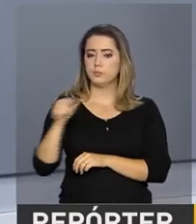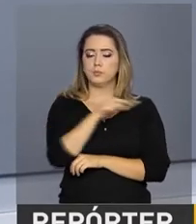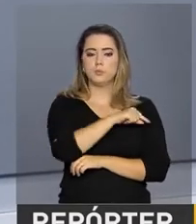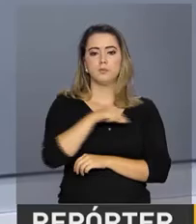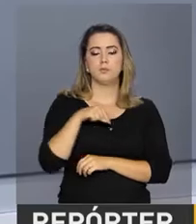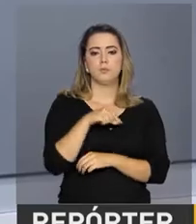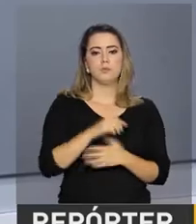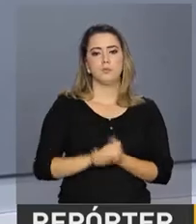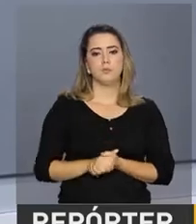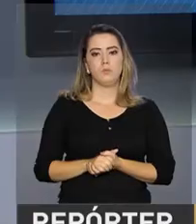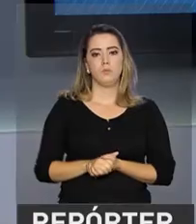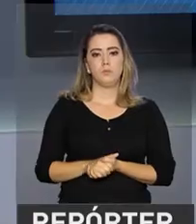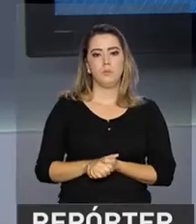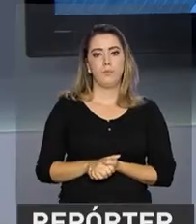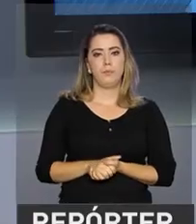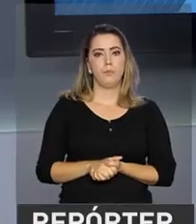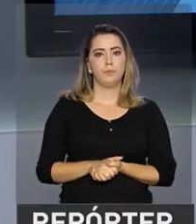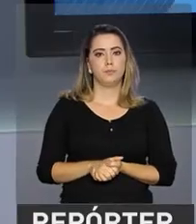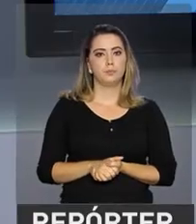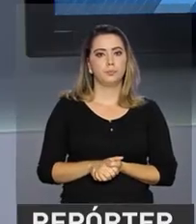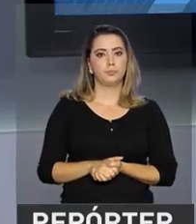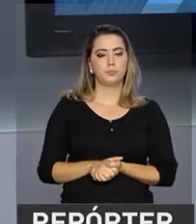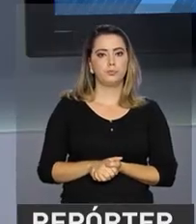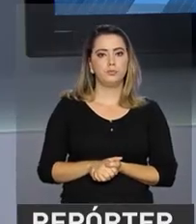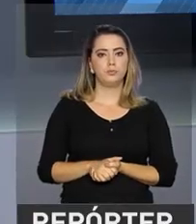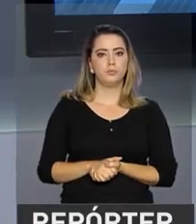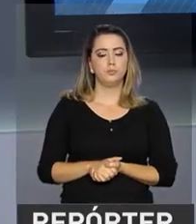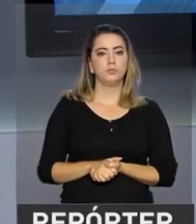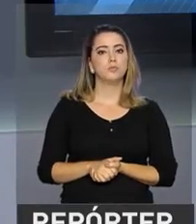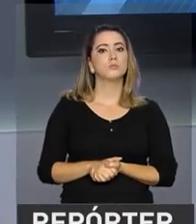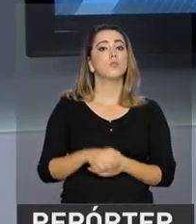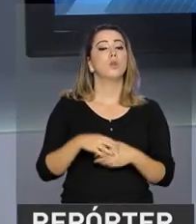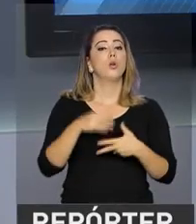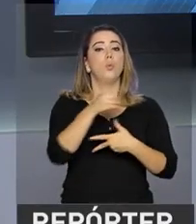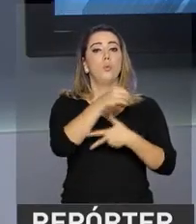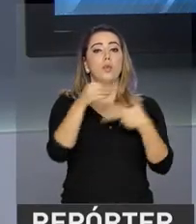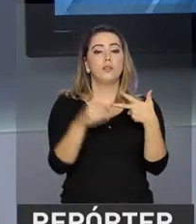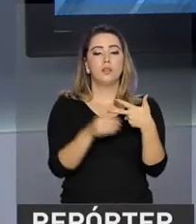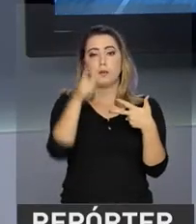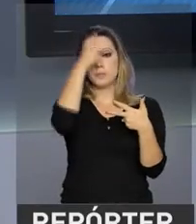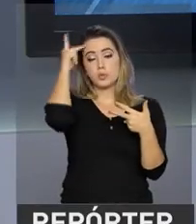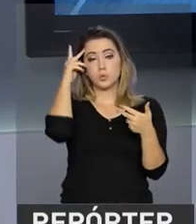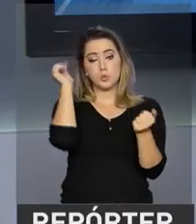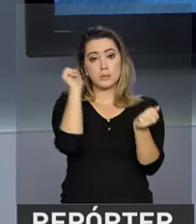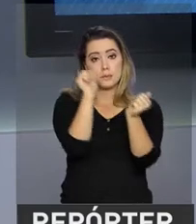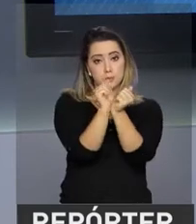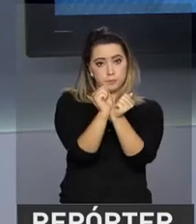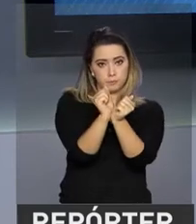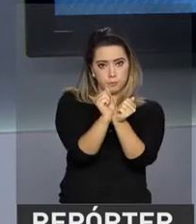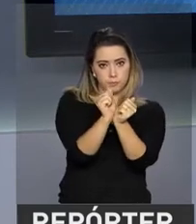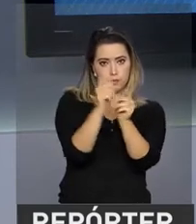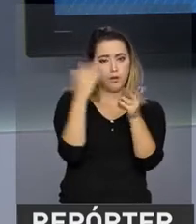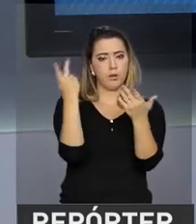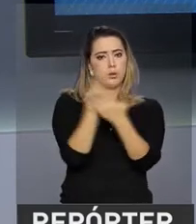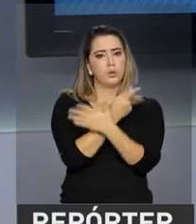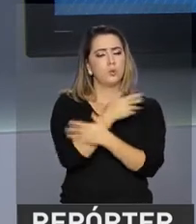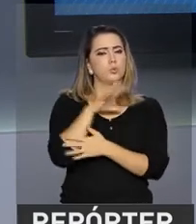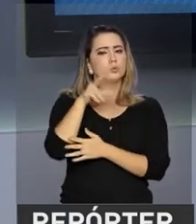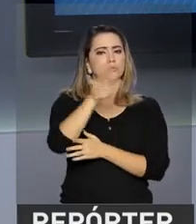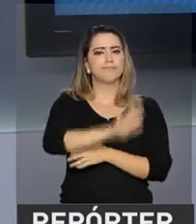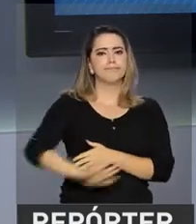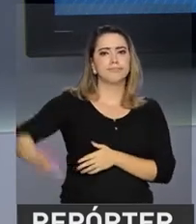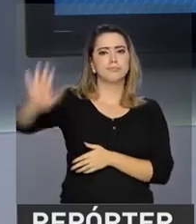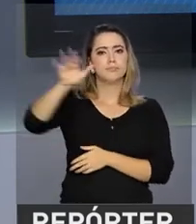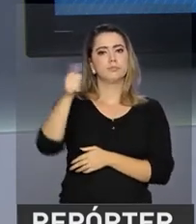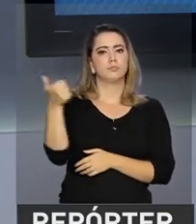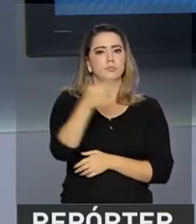rodoviária federal o exame nacional do ensino médio para pessoas privadas de liberdade será realizado em todo o país